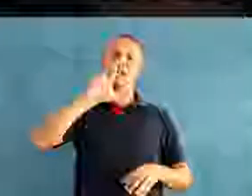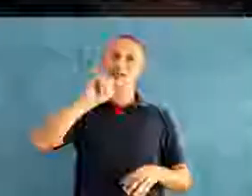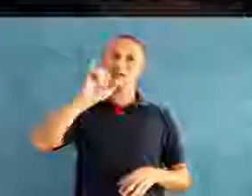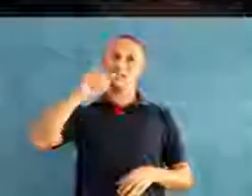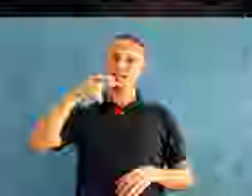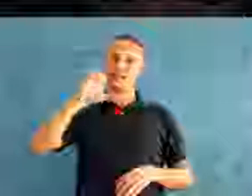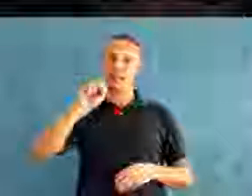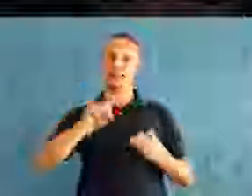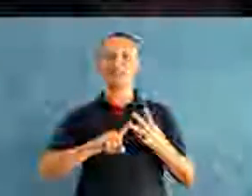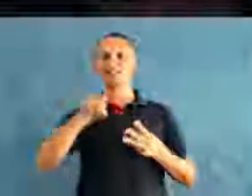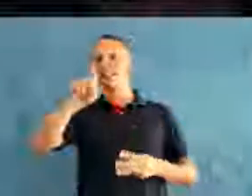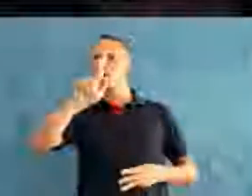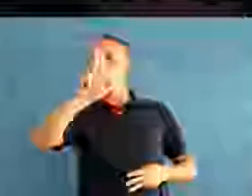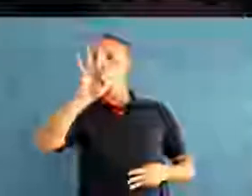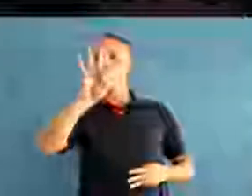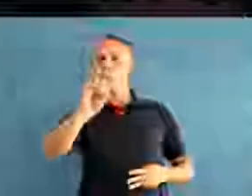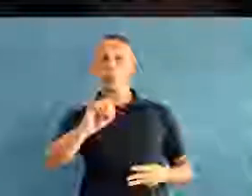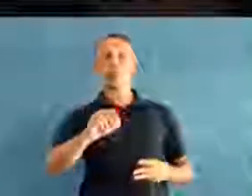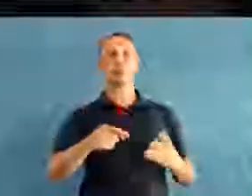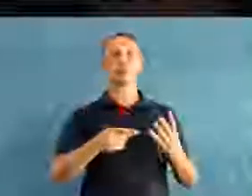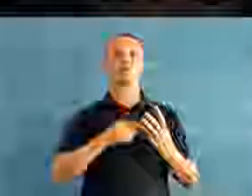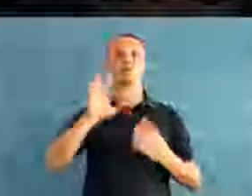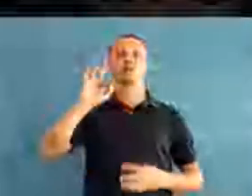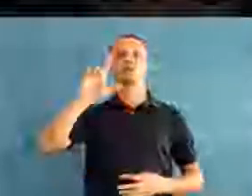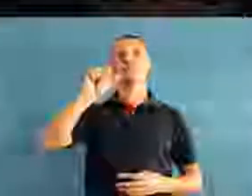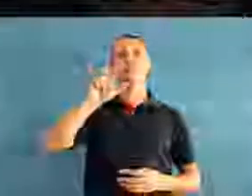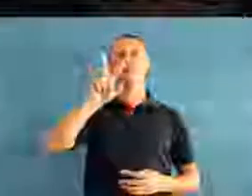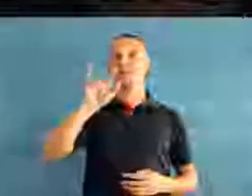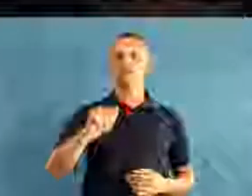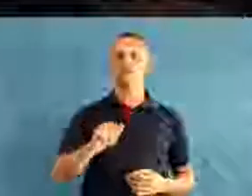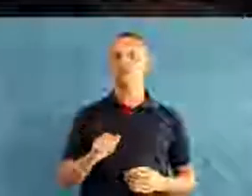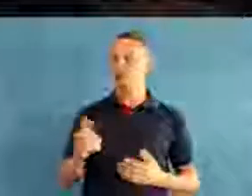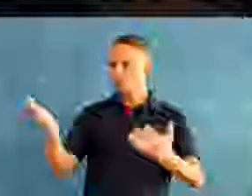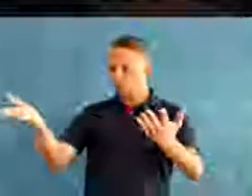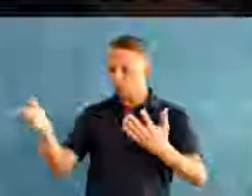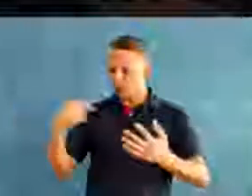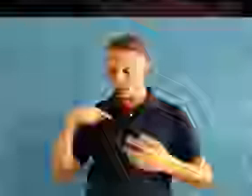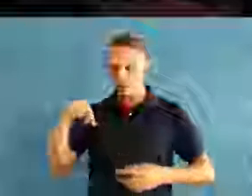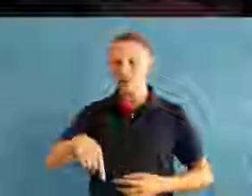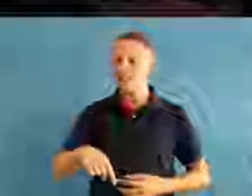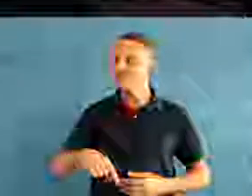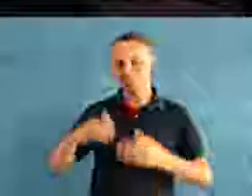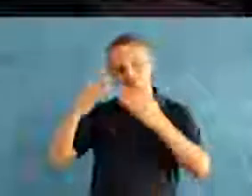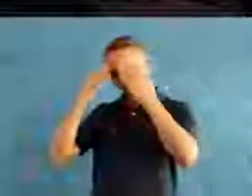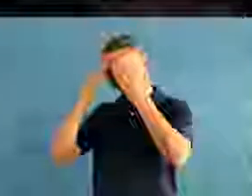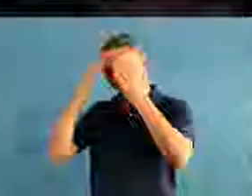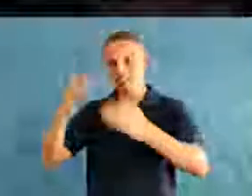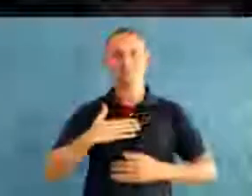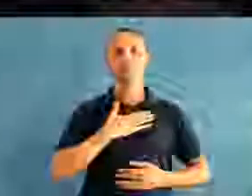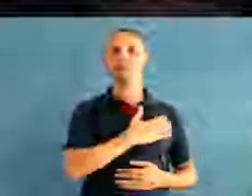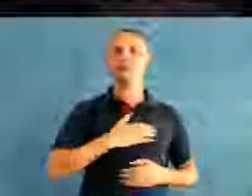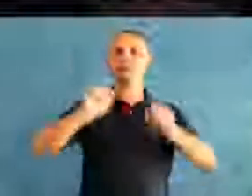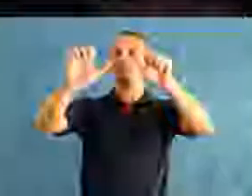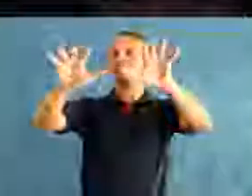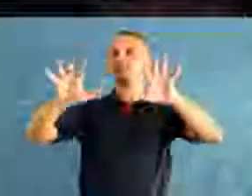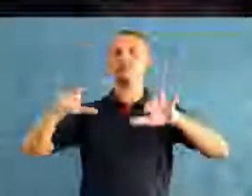Guto, o convite para estar aqui e a vocês todos, todas que vieram. Muito obrigada.